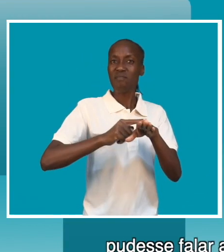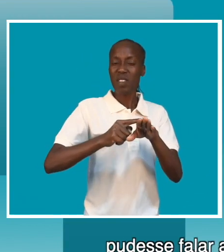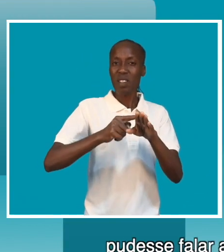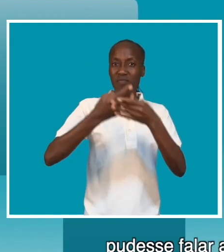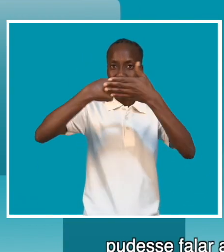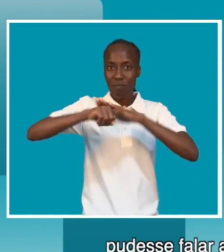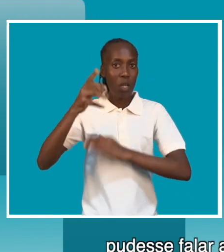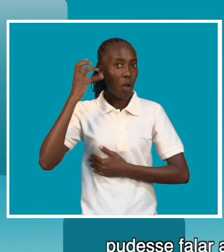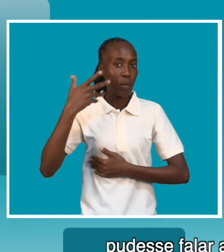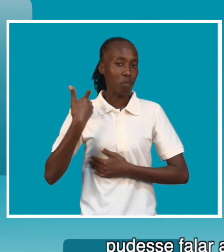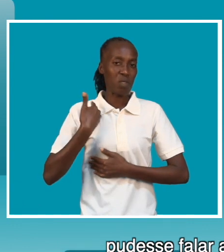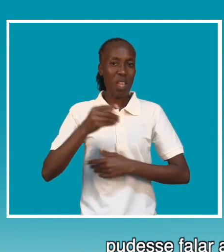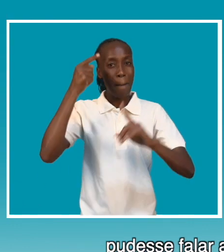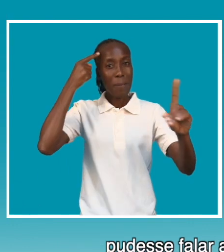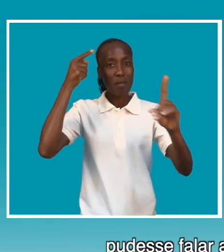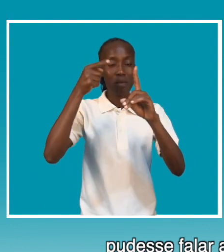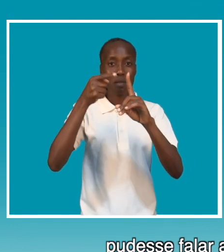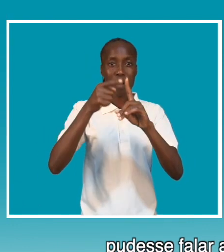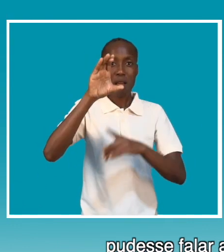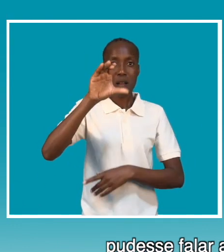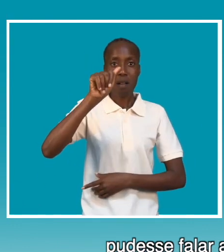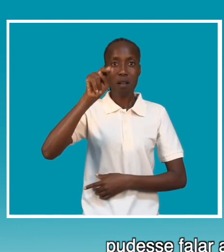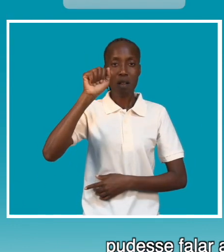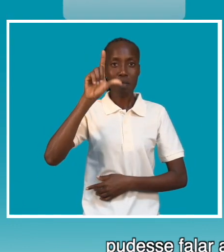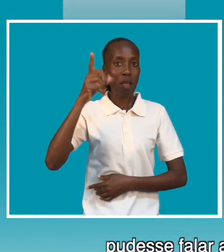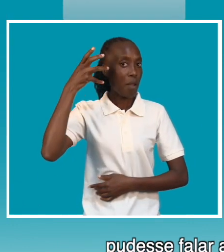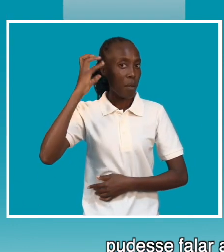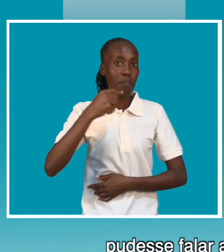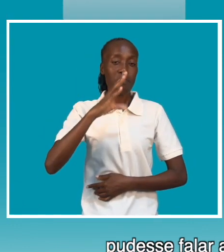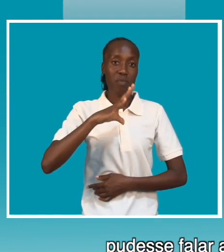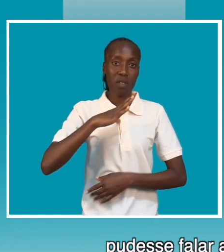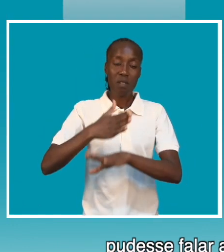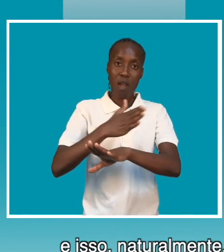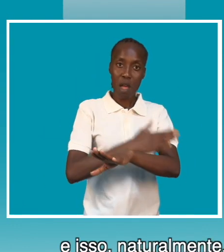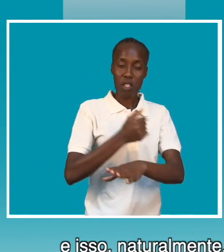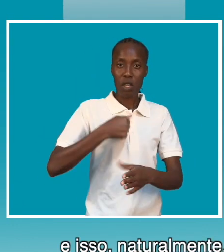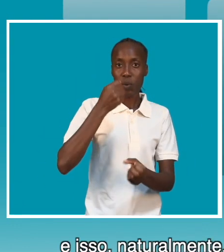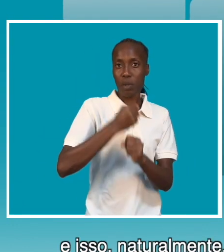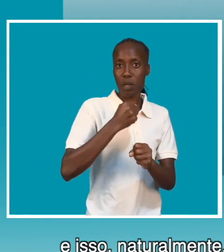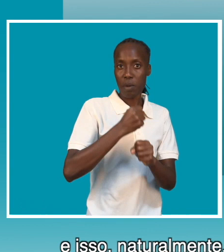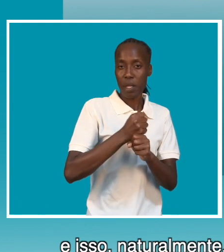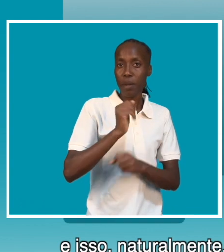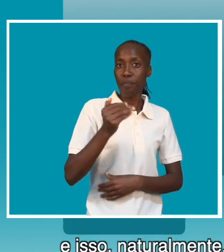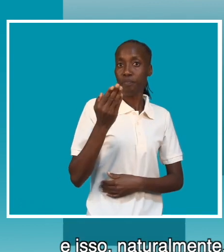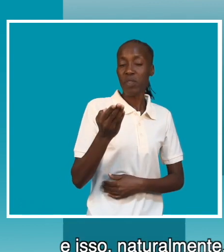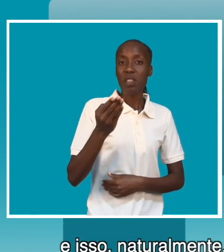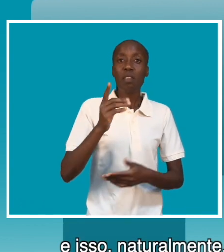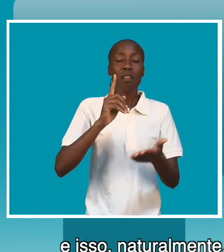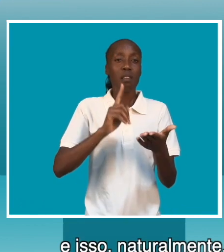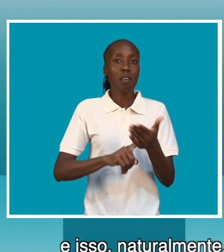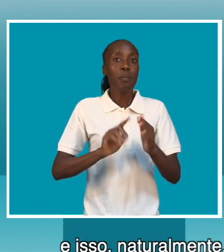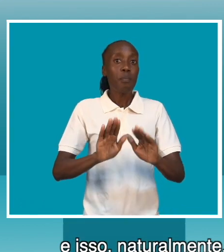branca pudesse falar aos microfones do principal canal de rádio da então província ultramarina e isso